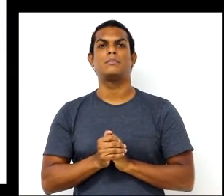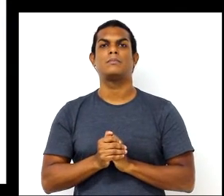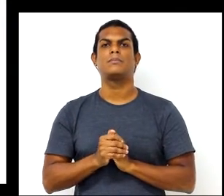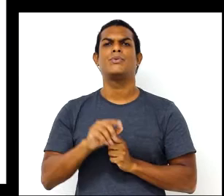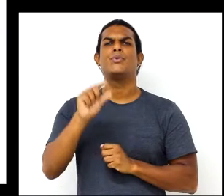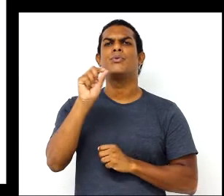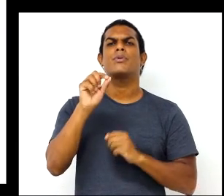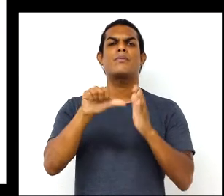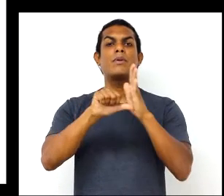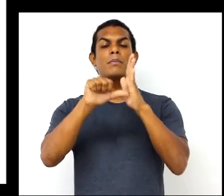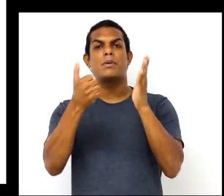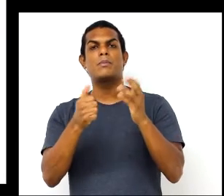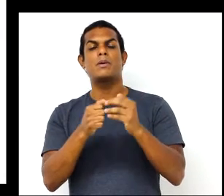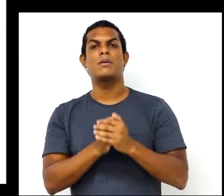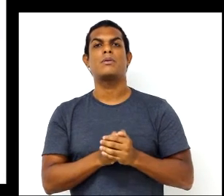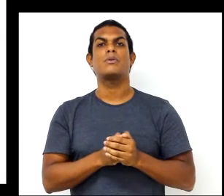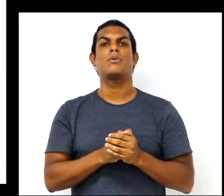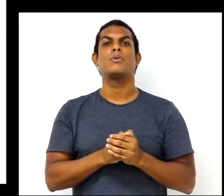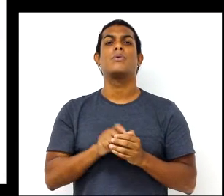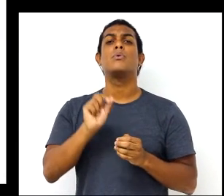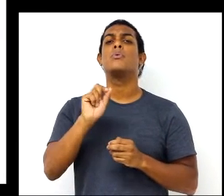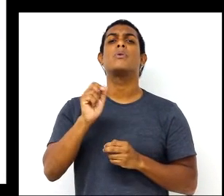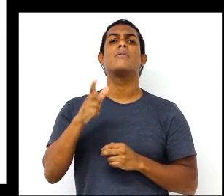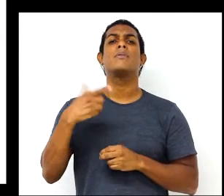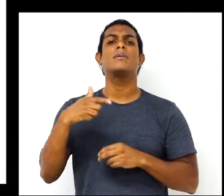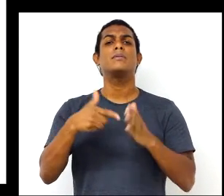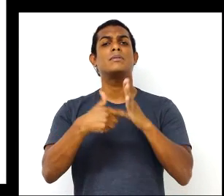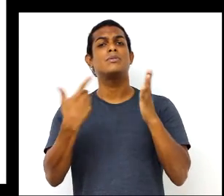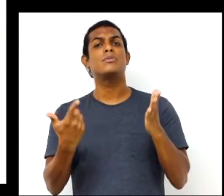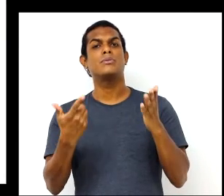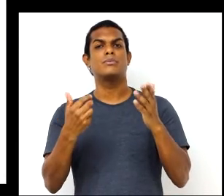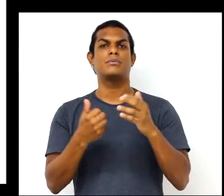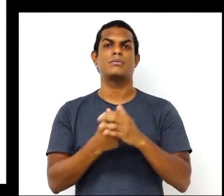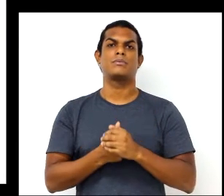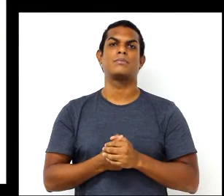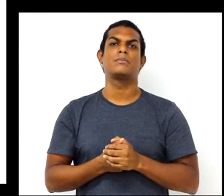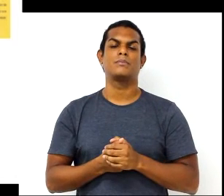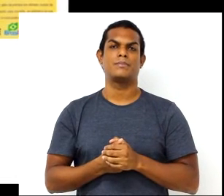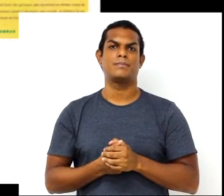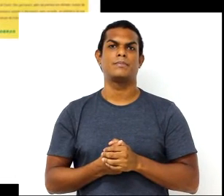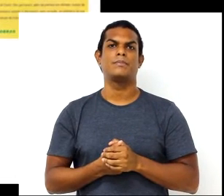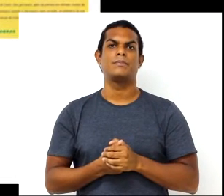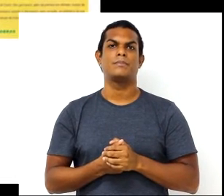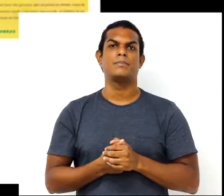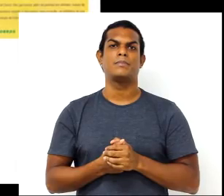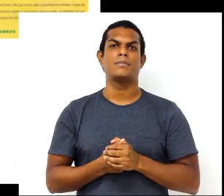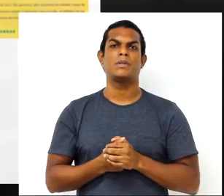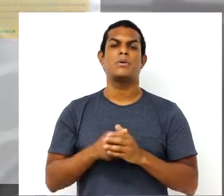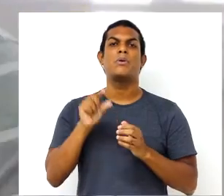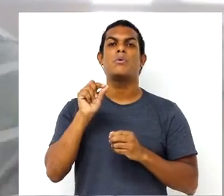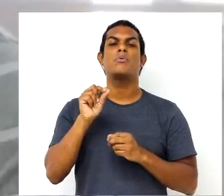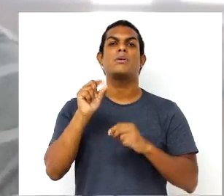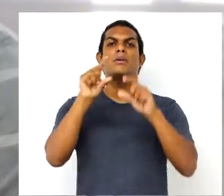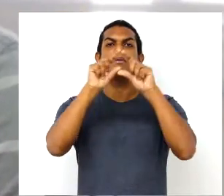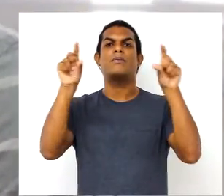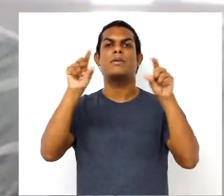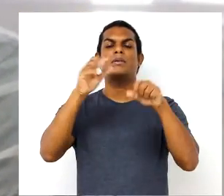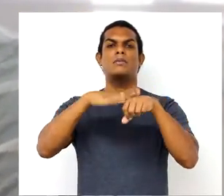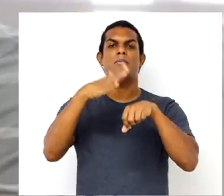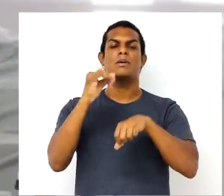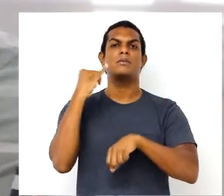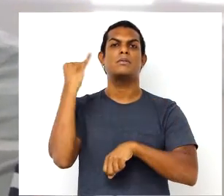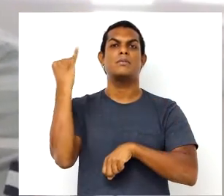lugar? Como é que isso está enquadrado? Isso são características que denotam a construção composicional.